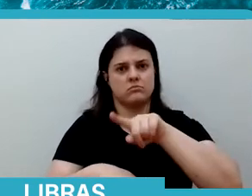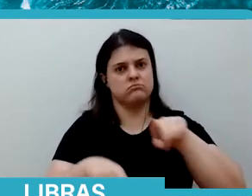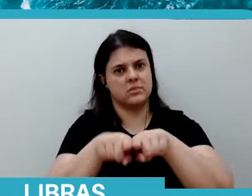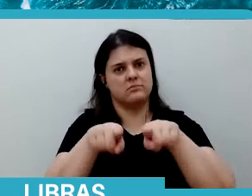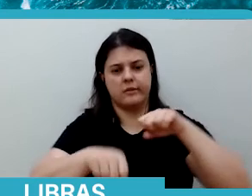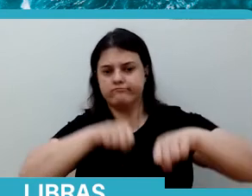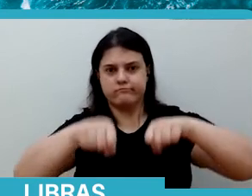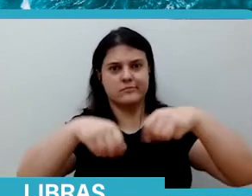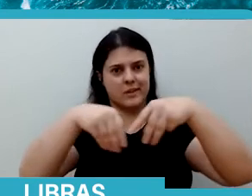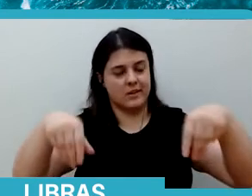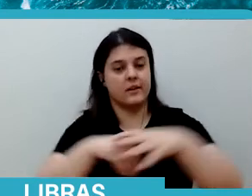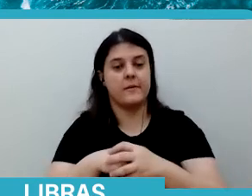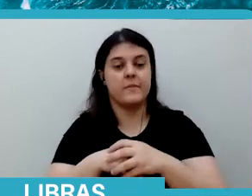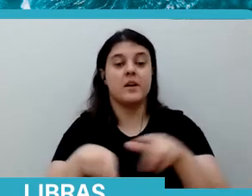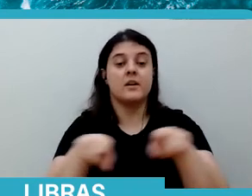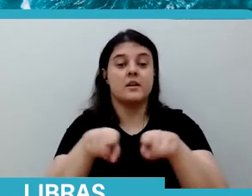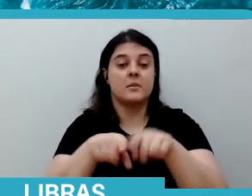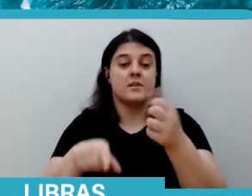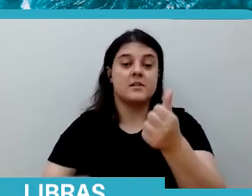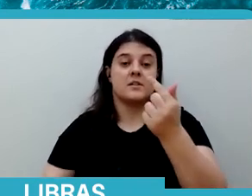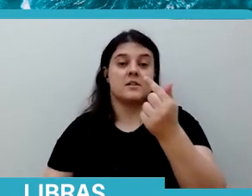676 árvores plantadas